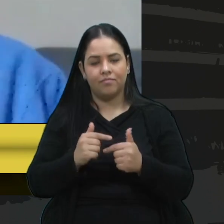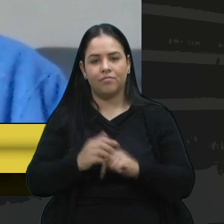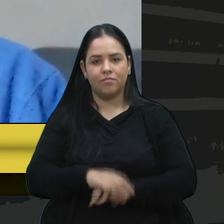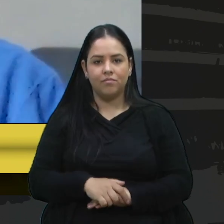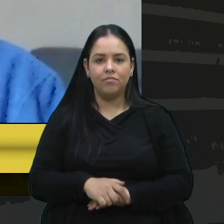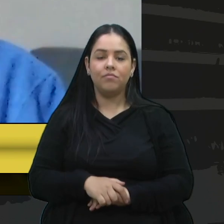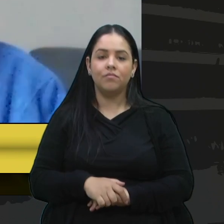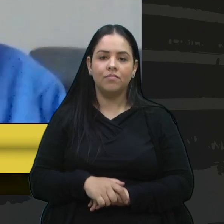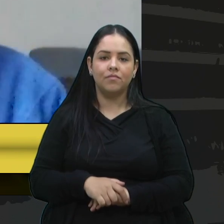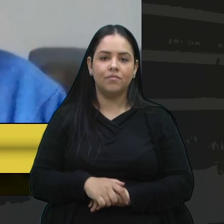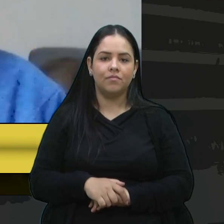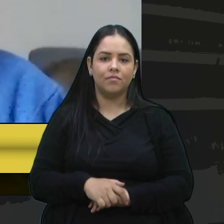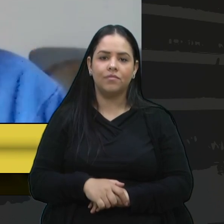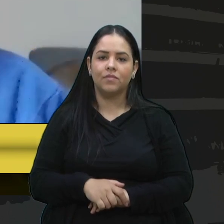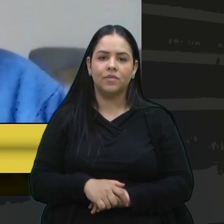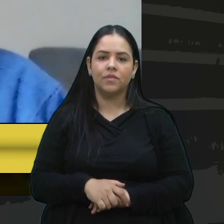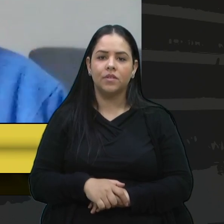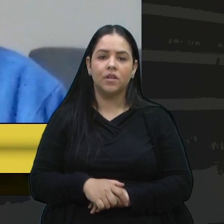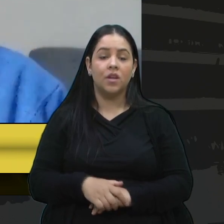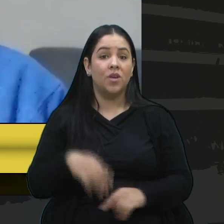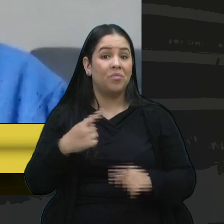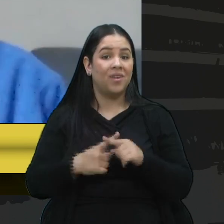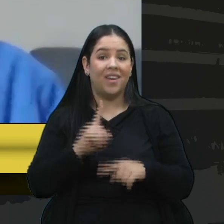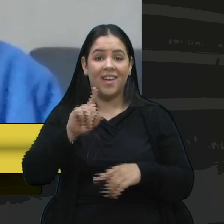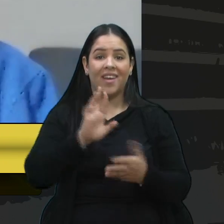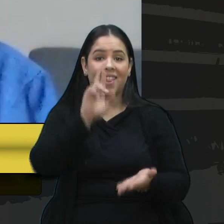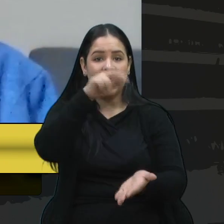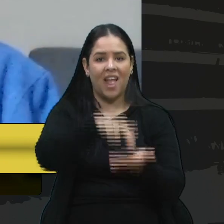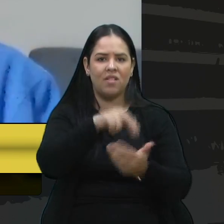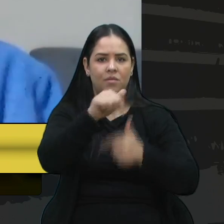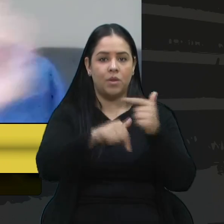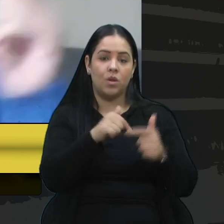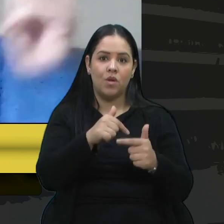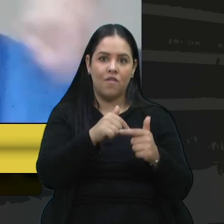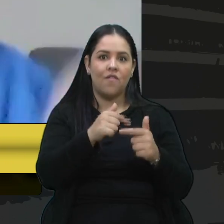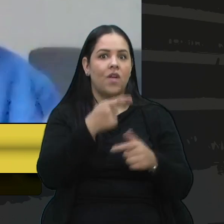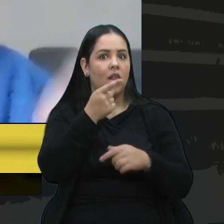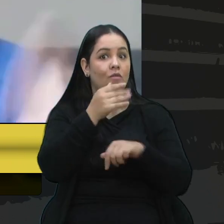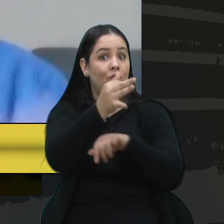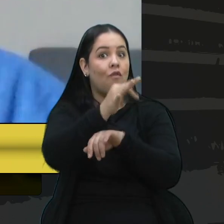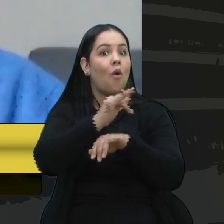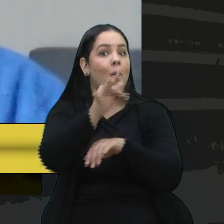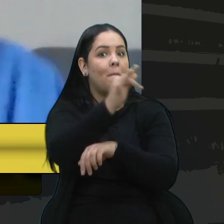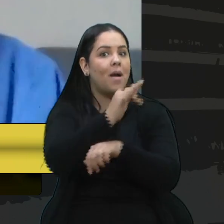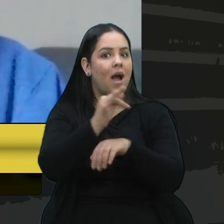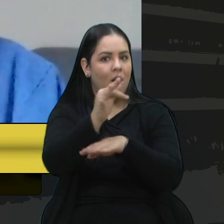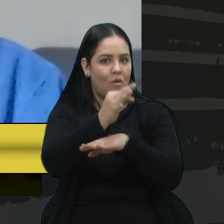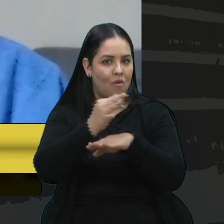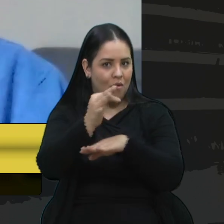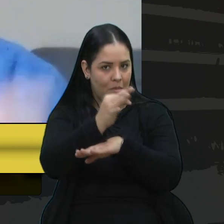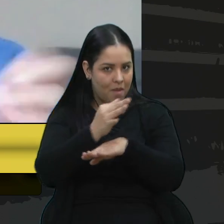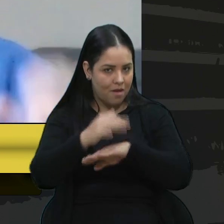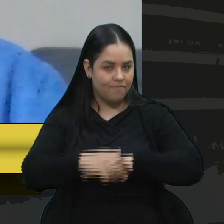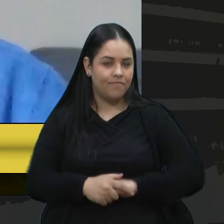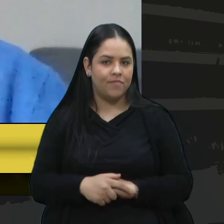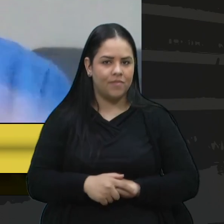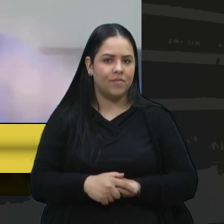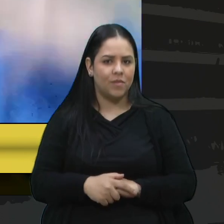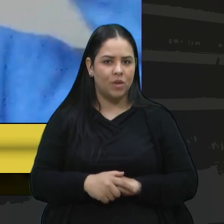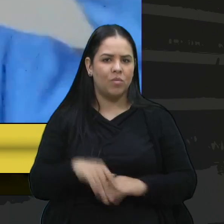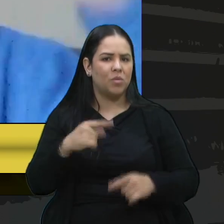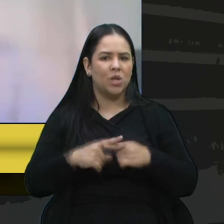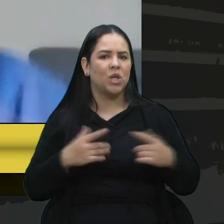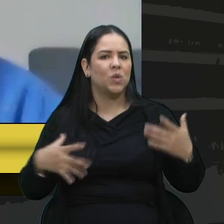na realidade do trabalhador formal, importante fazer esse recorte. Tudo isso que está